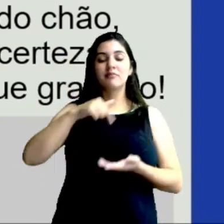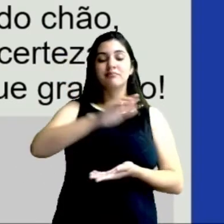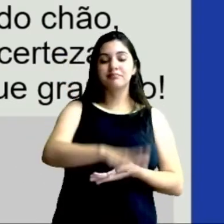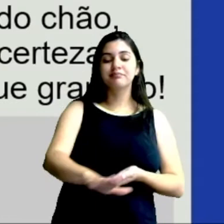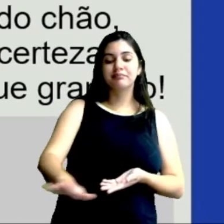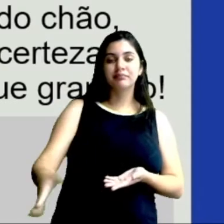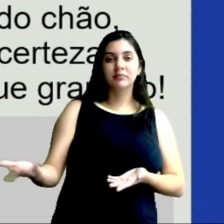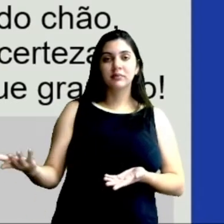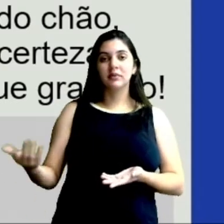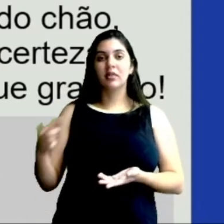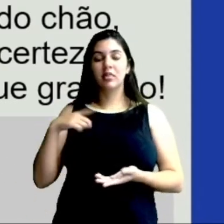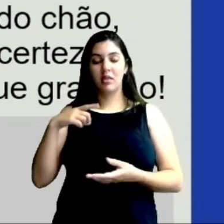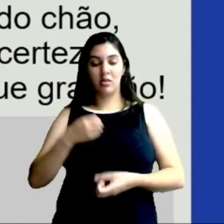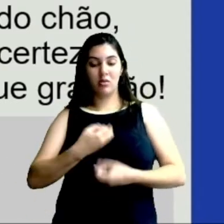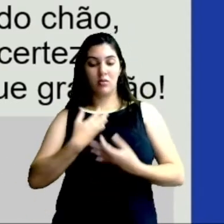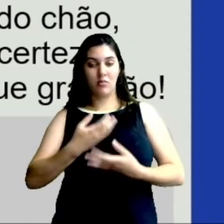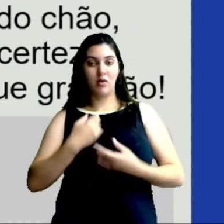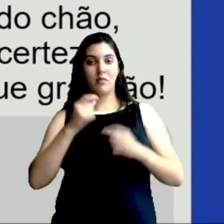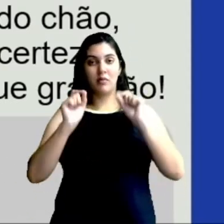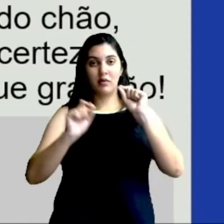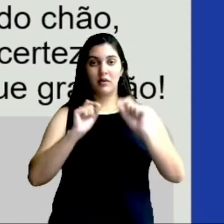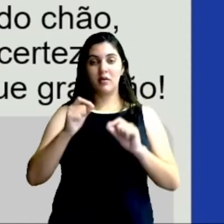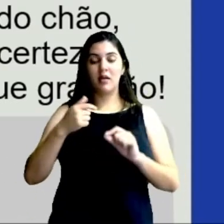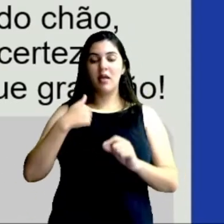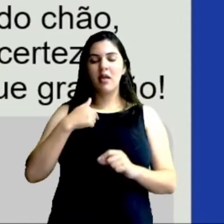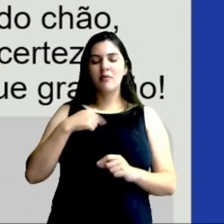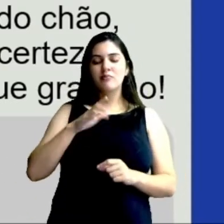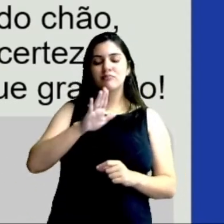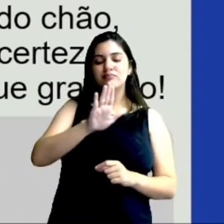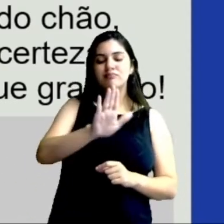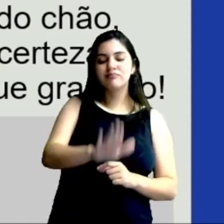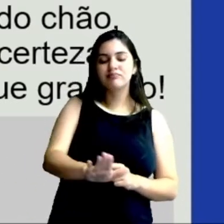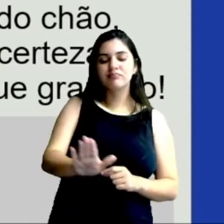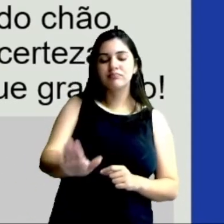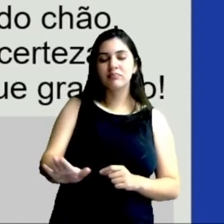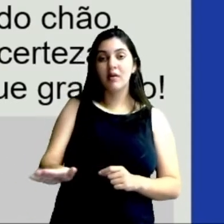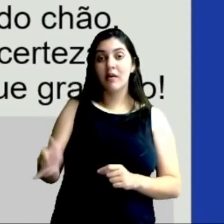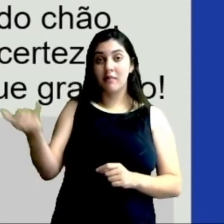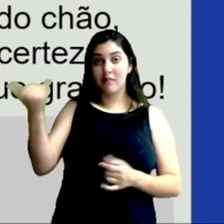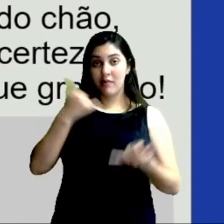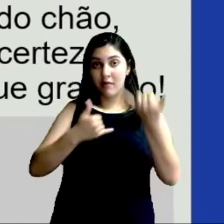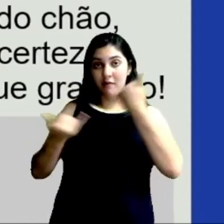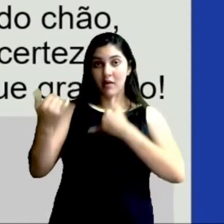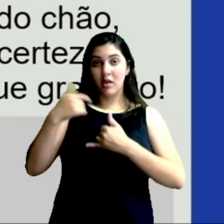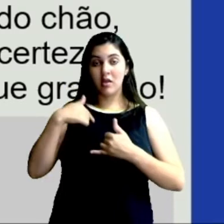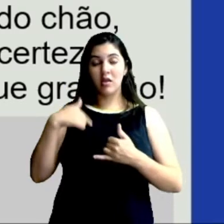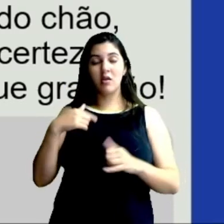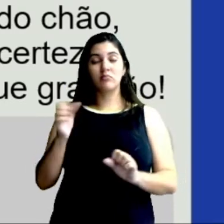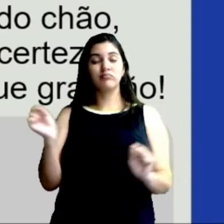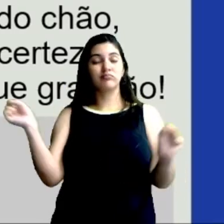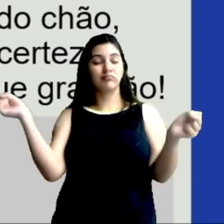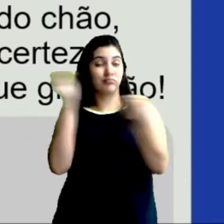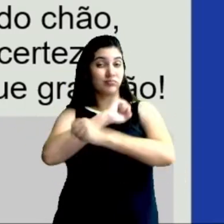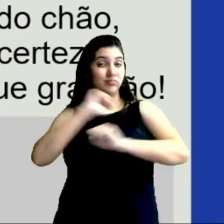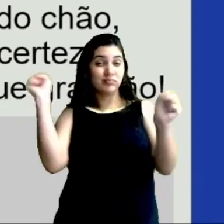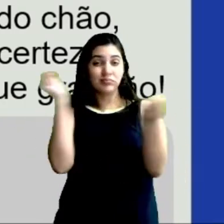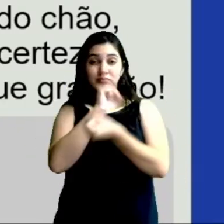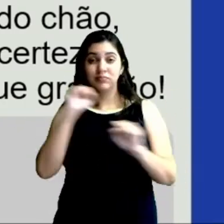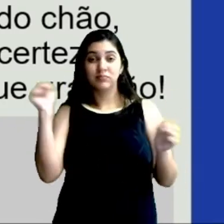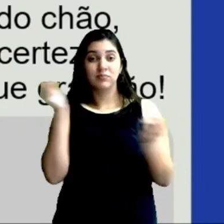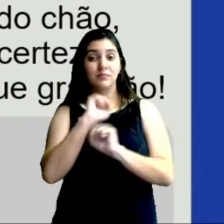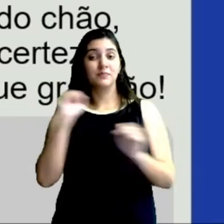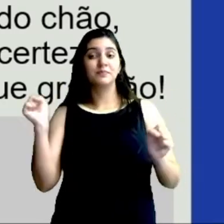e aí disse lá no poema gente eu sou pequeno me dizem e eu fico muito